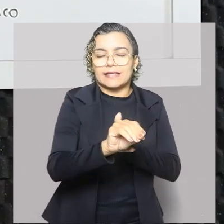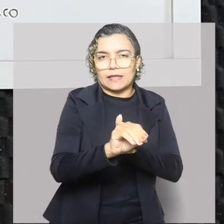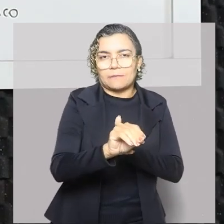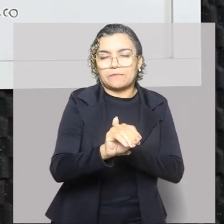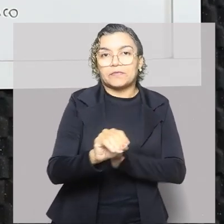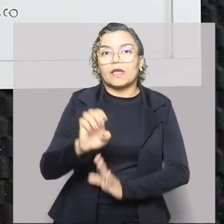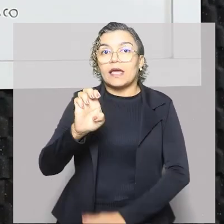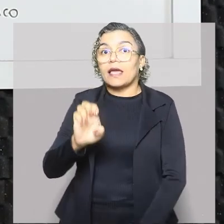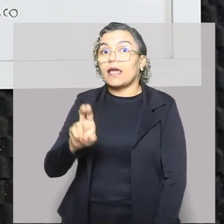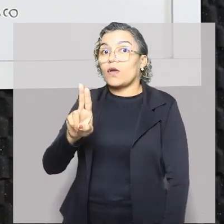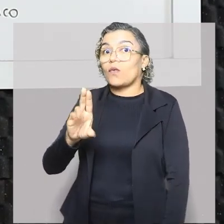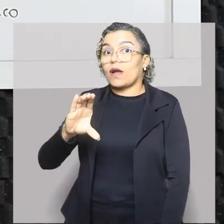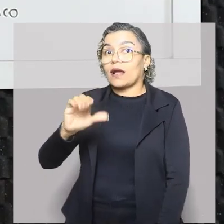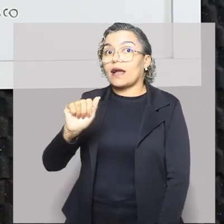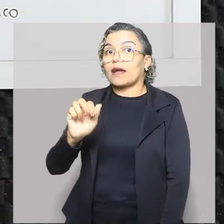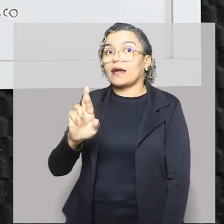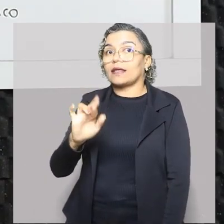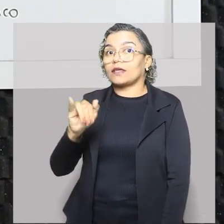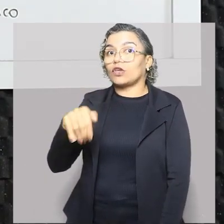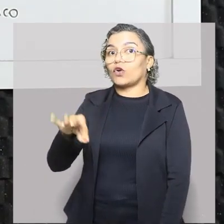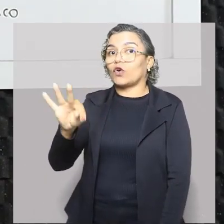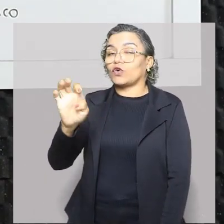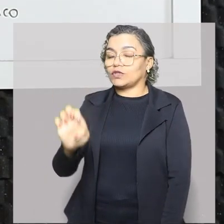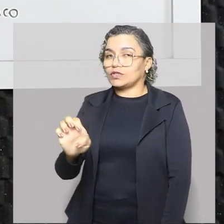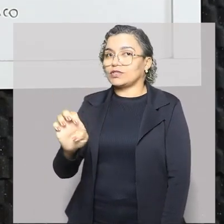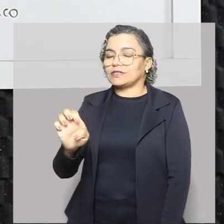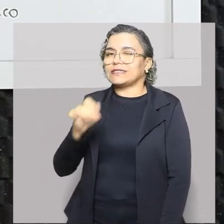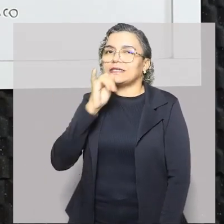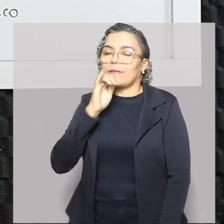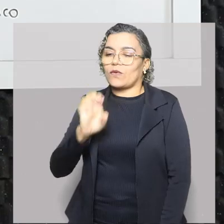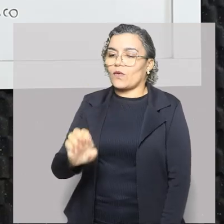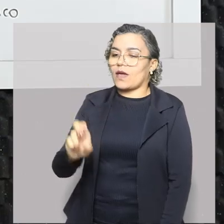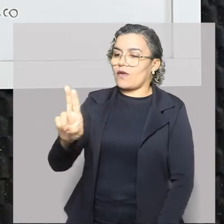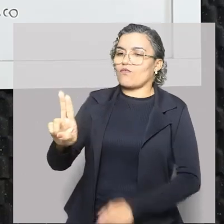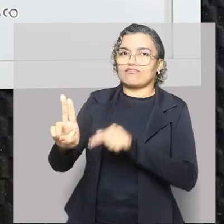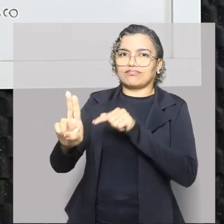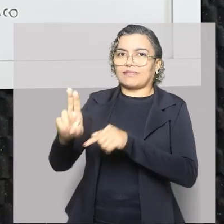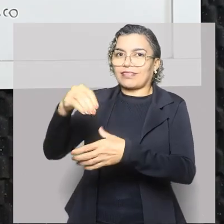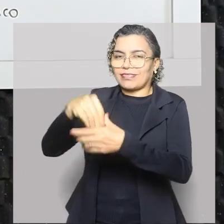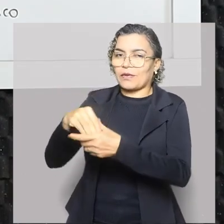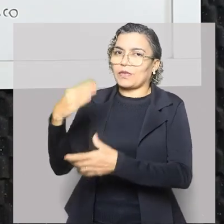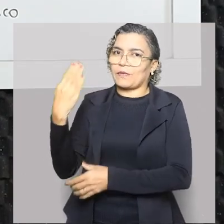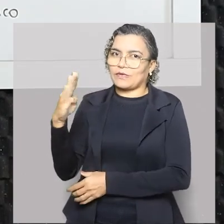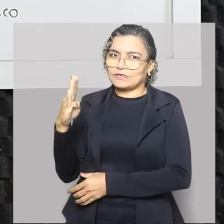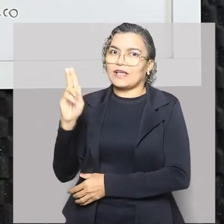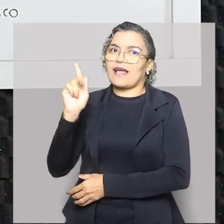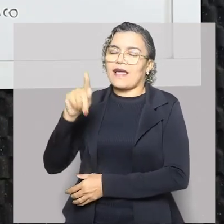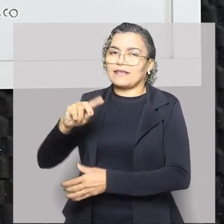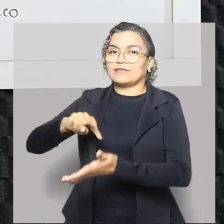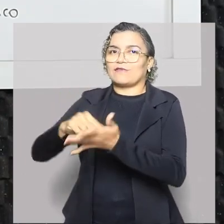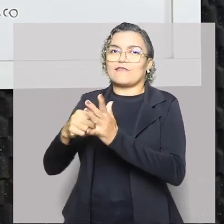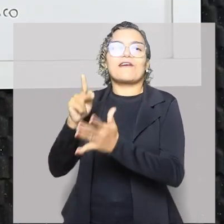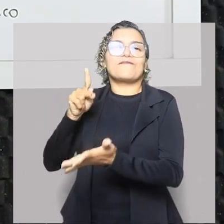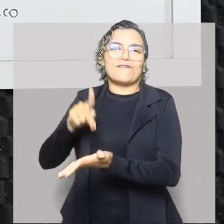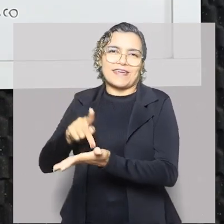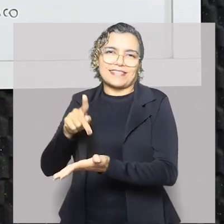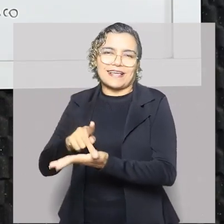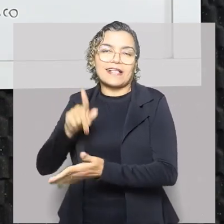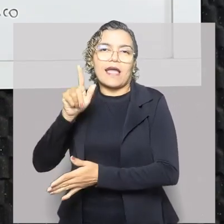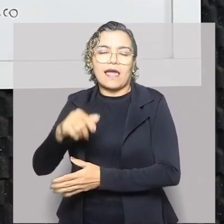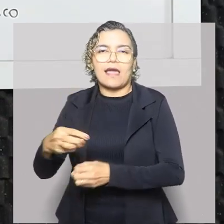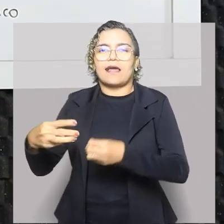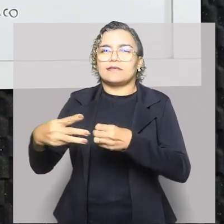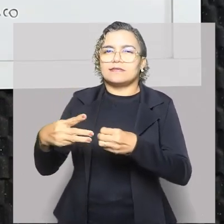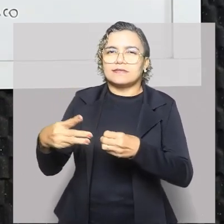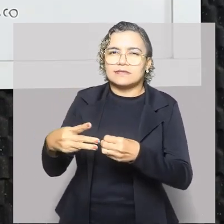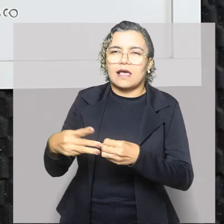são eucariontes, esse eu na biologia geralmente significa pra gente algo verdadeiro, tá? São as células ali mais